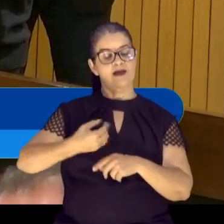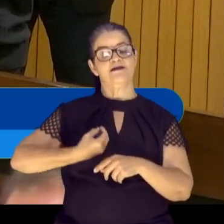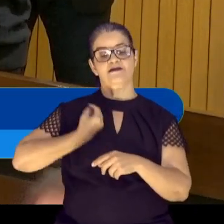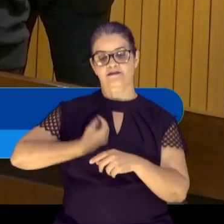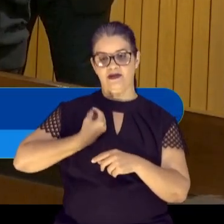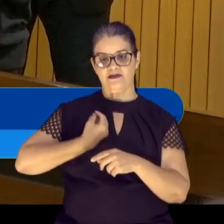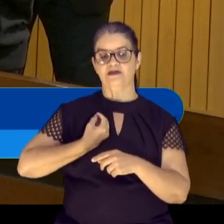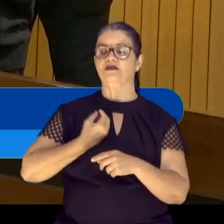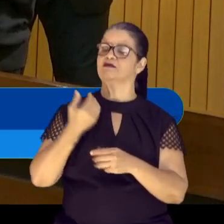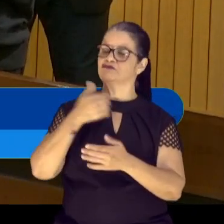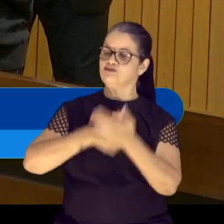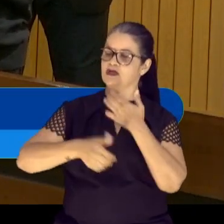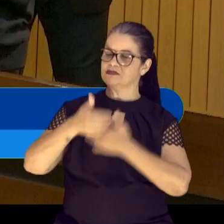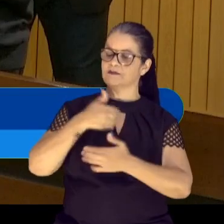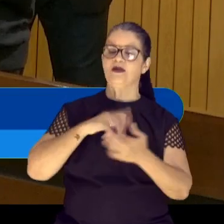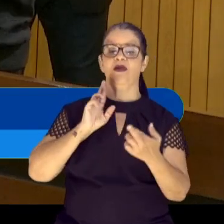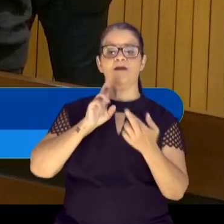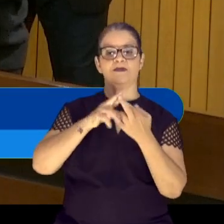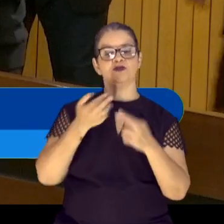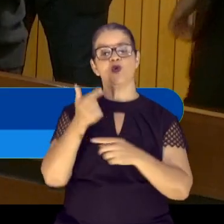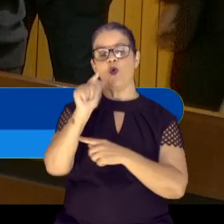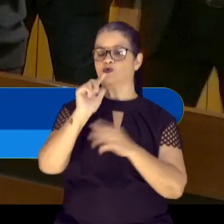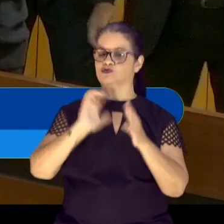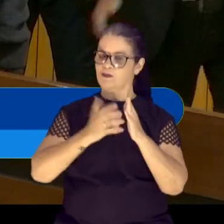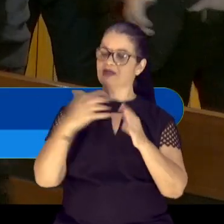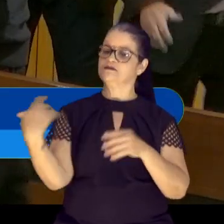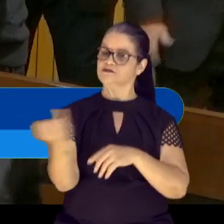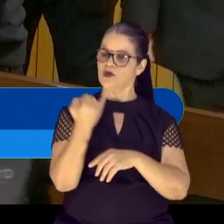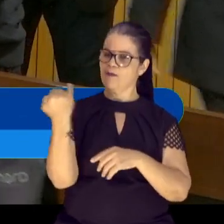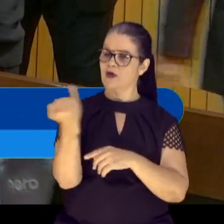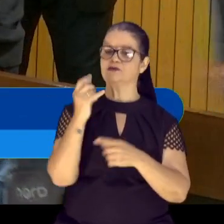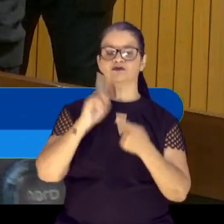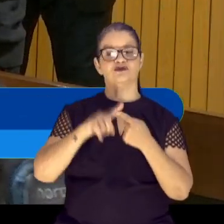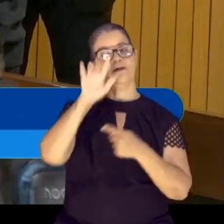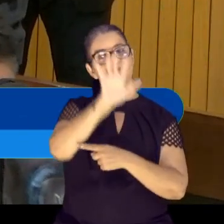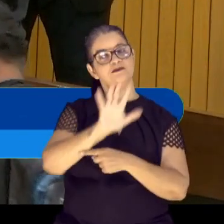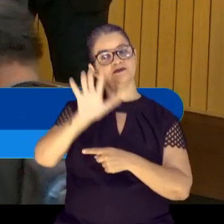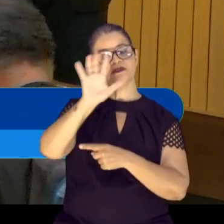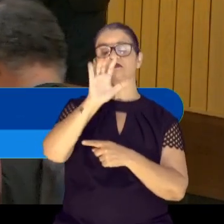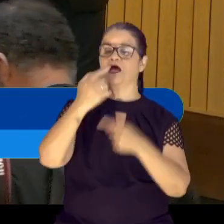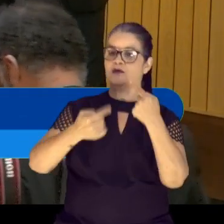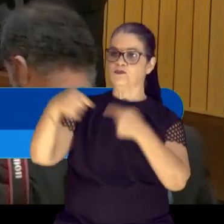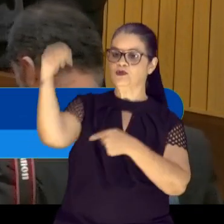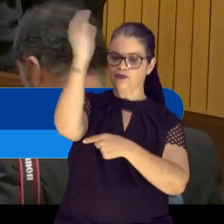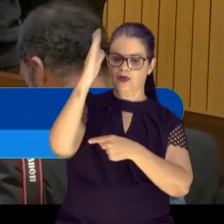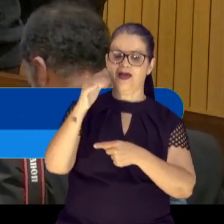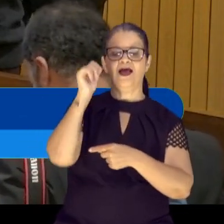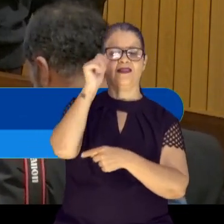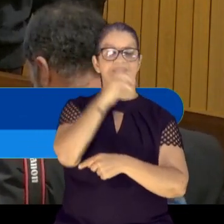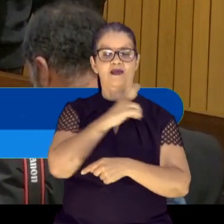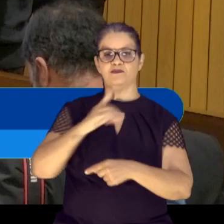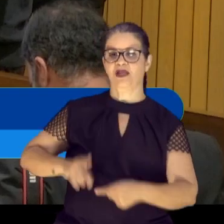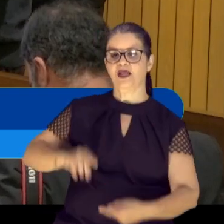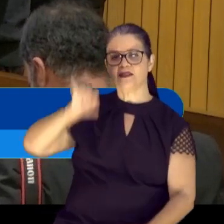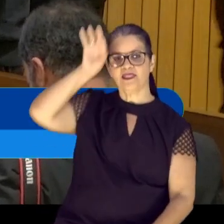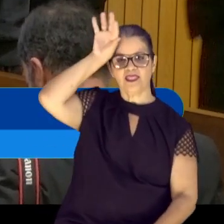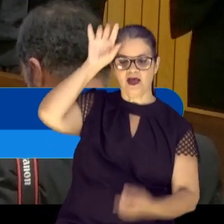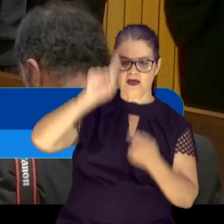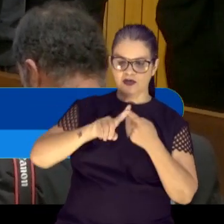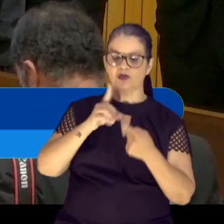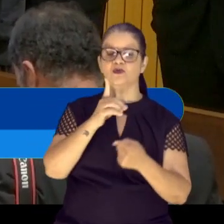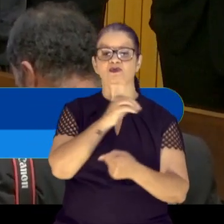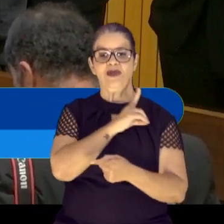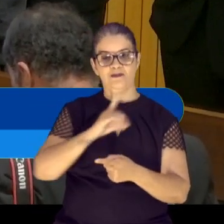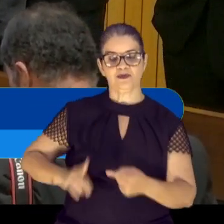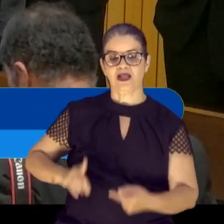presentes, representando outros partidos importantes também dentro do cenário político brasileiro, a deputada Dani Portela, o deputado